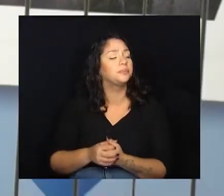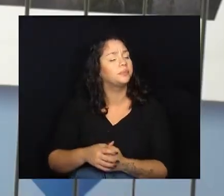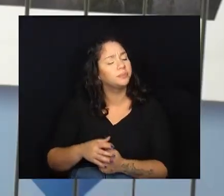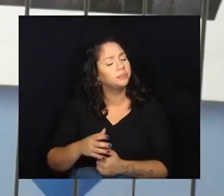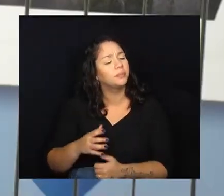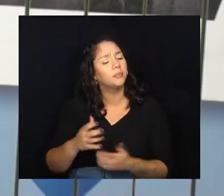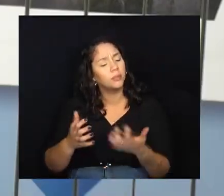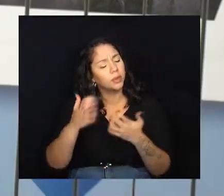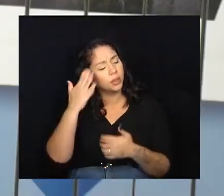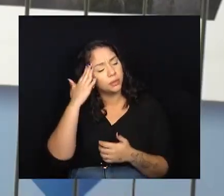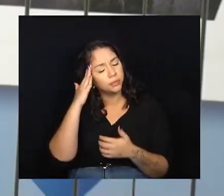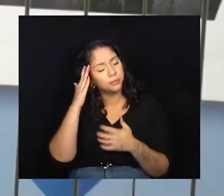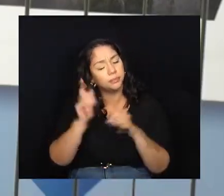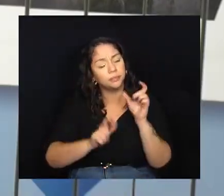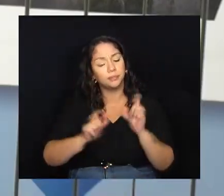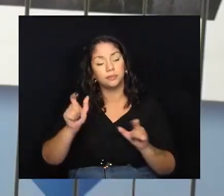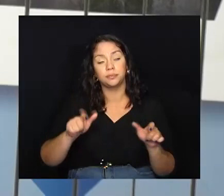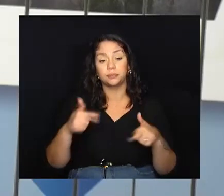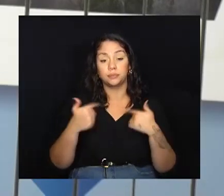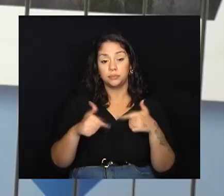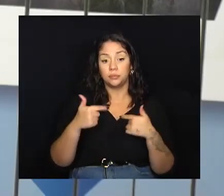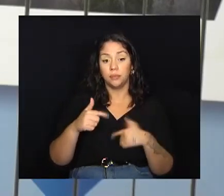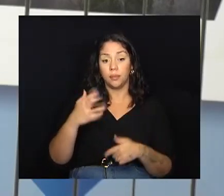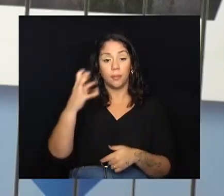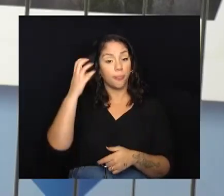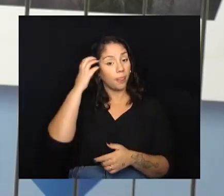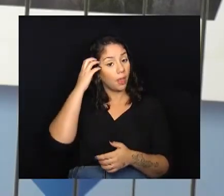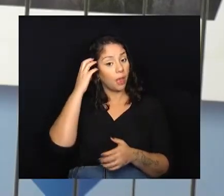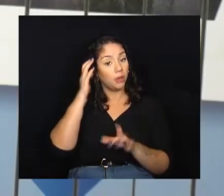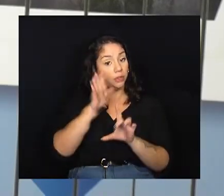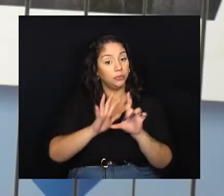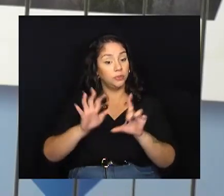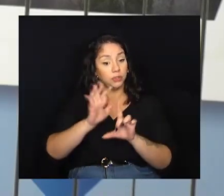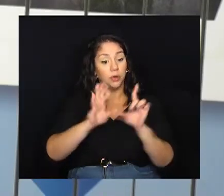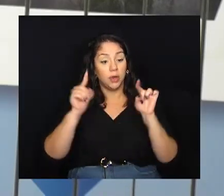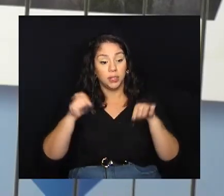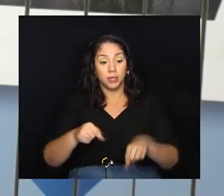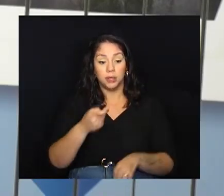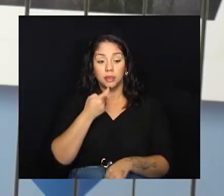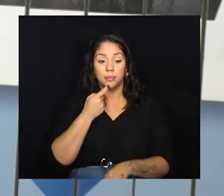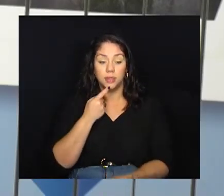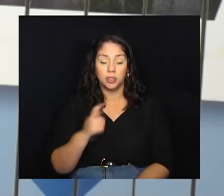do pessoal que trabalha com audiovisual aqui em Campinas